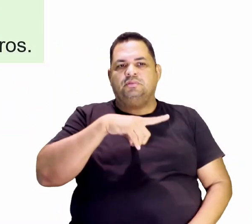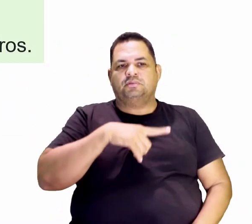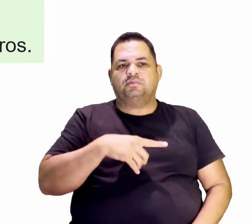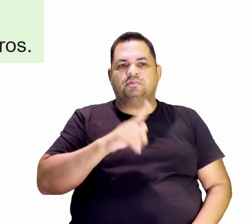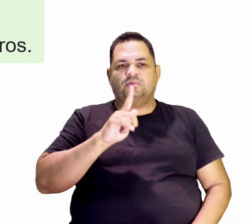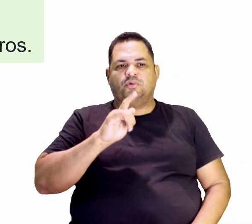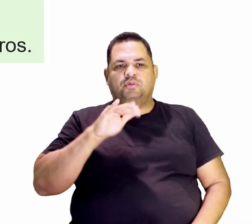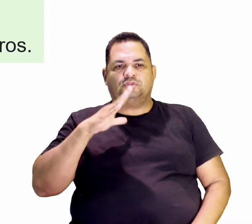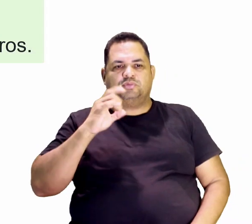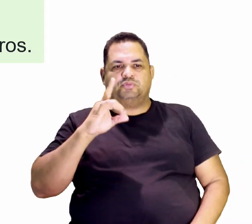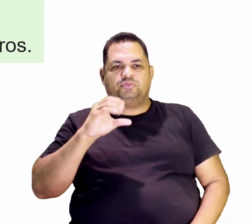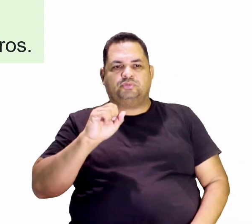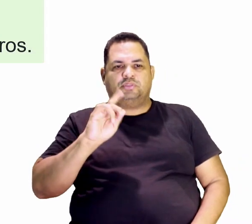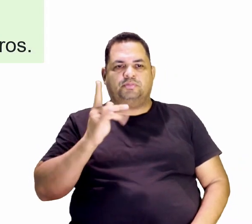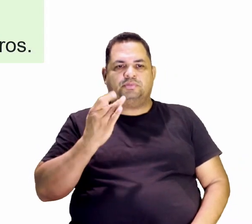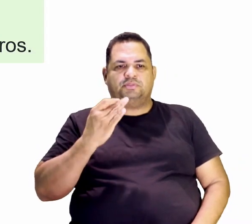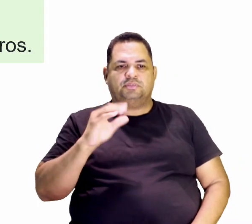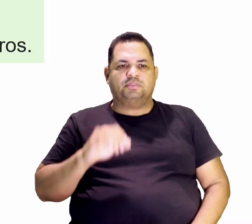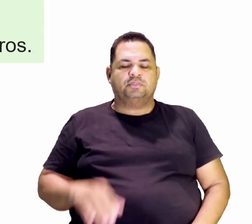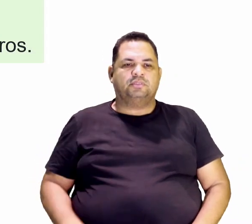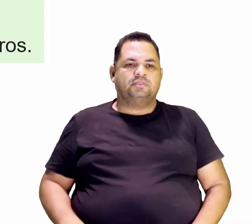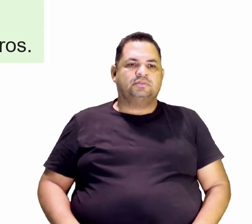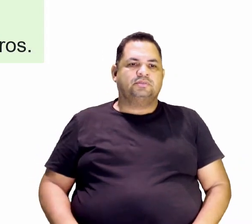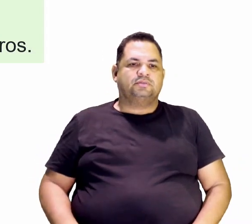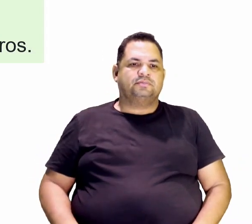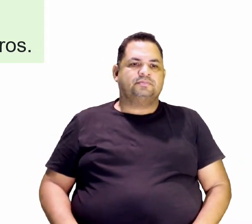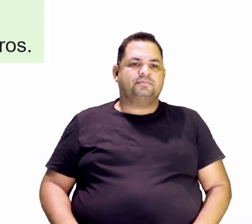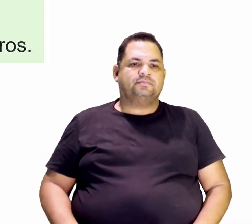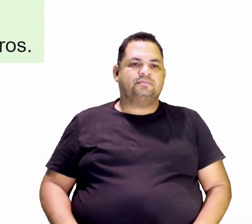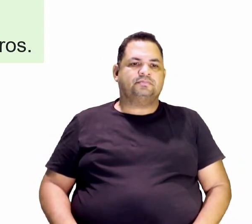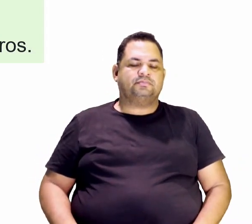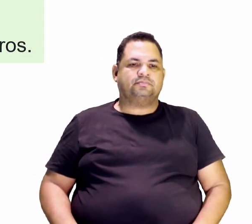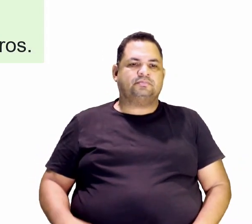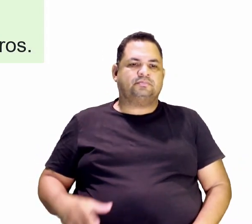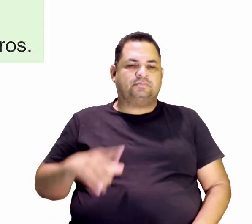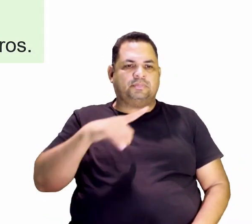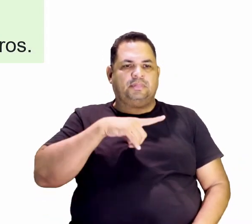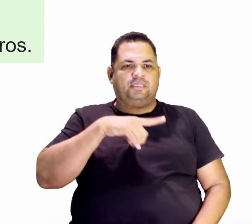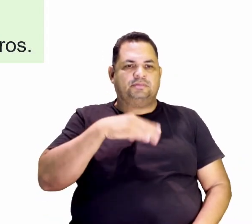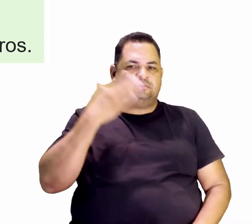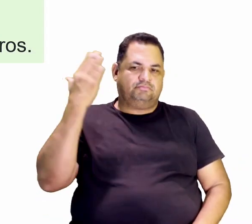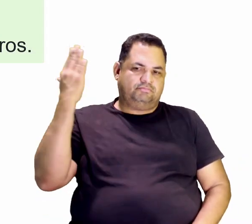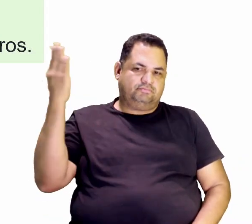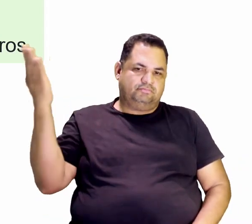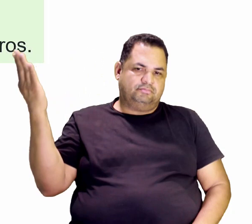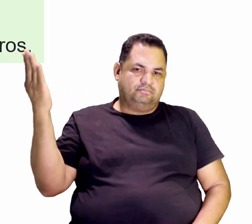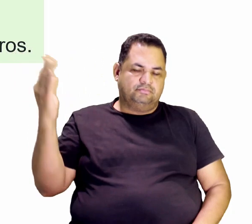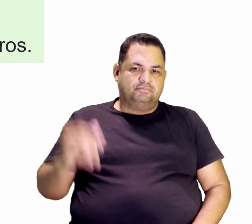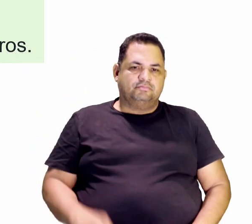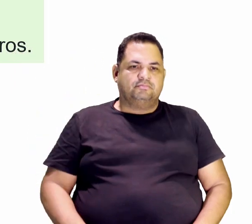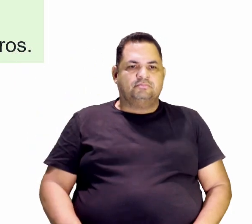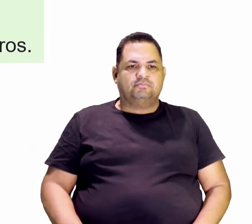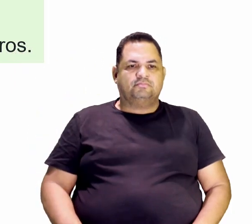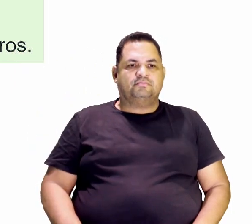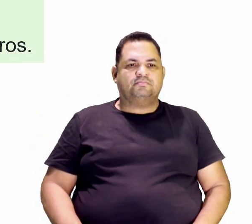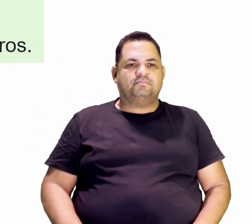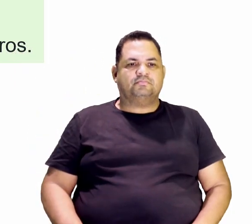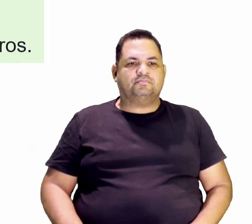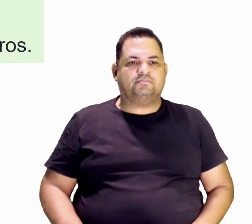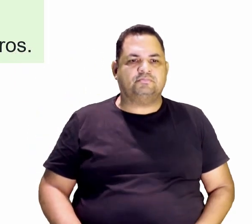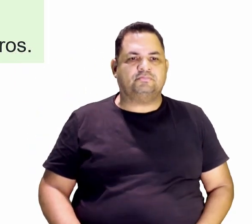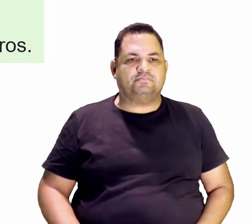os góticos, os hippies, as patricinhas, né? Tem os mauricinhos e tem as patricinhas, né? Os playboys,